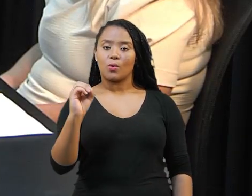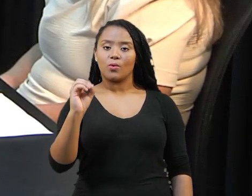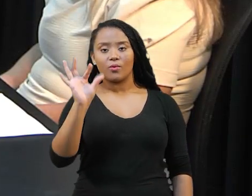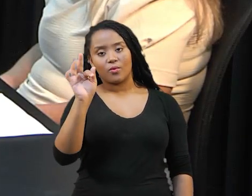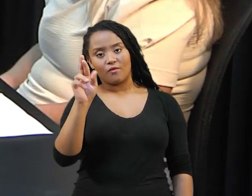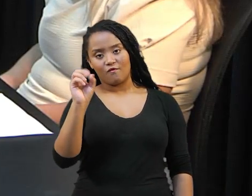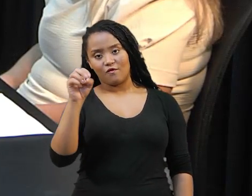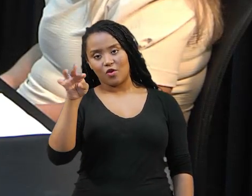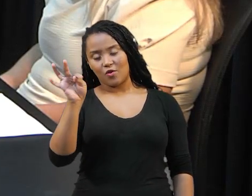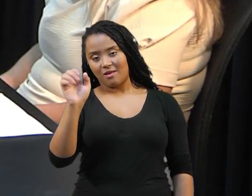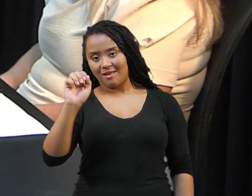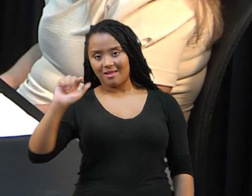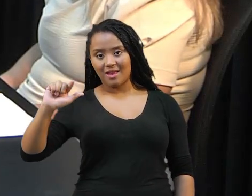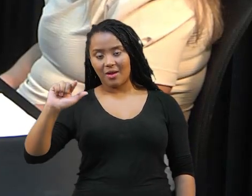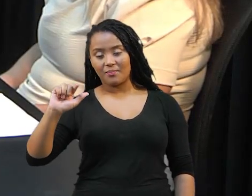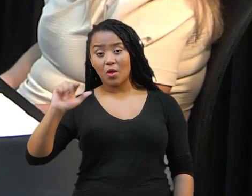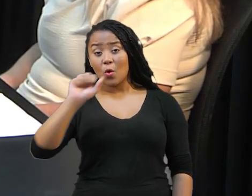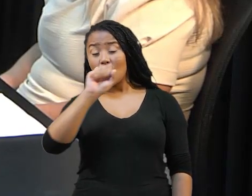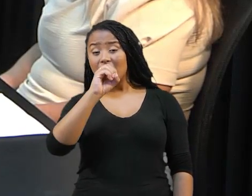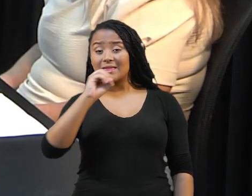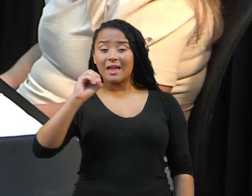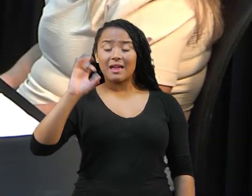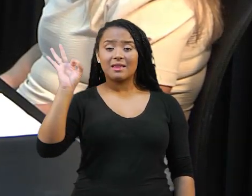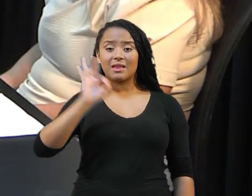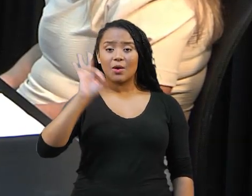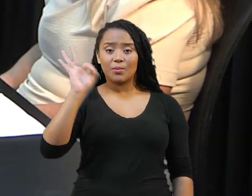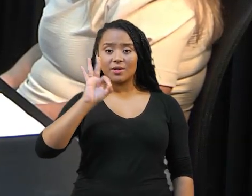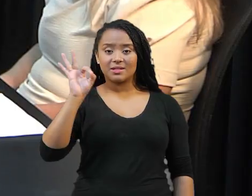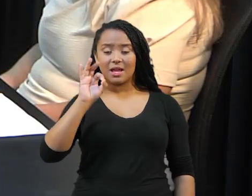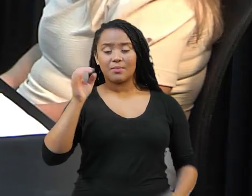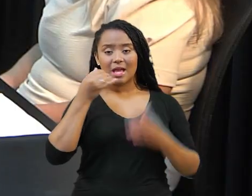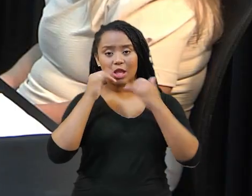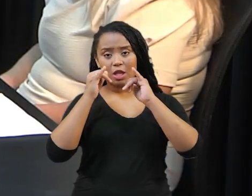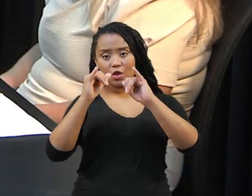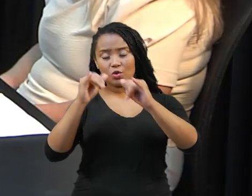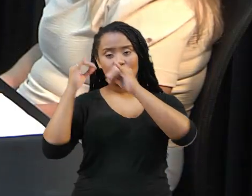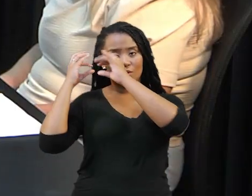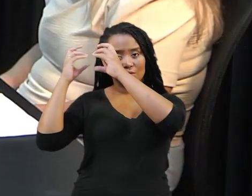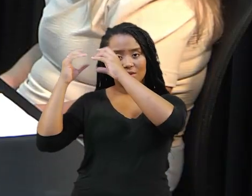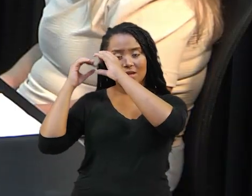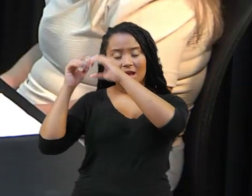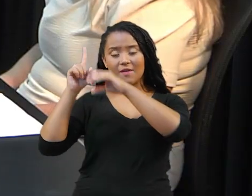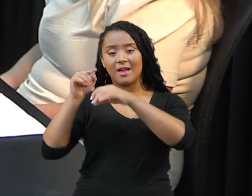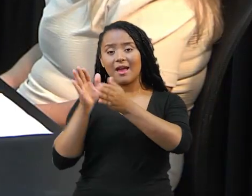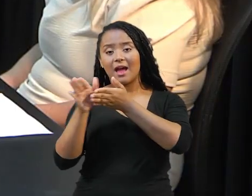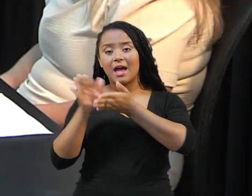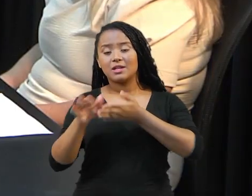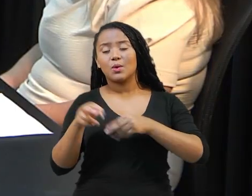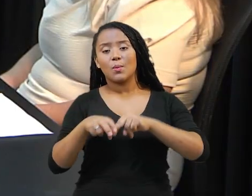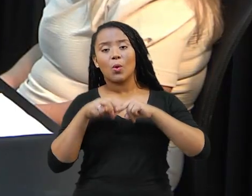da energia do cérebro é gasta pelas partes primitivas, né? O pensamento, isso tudo aí